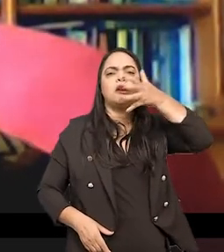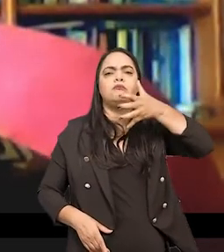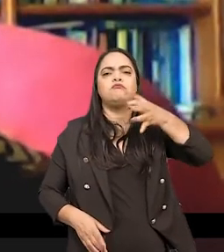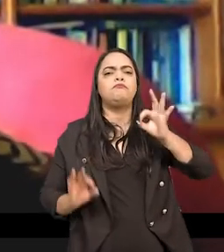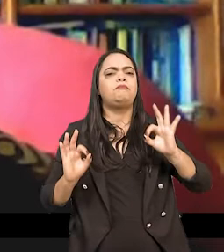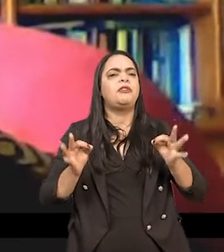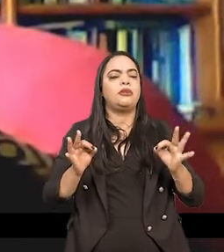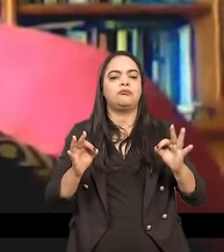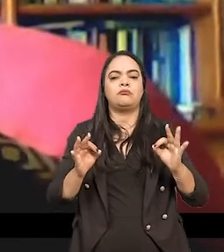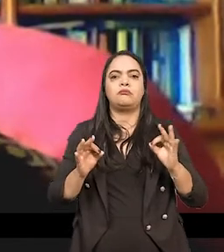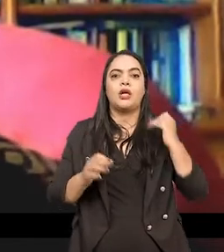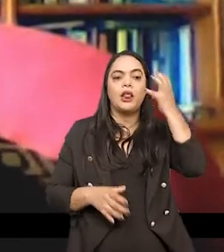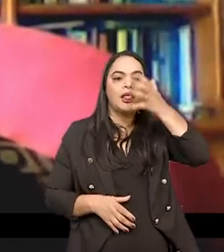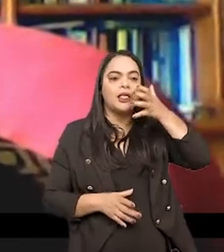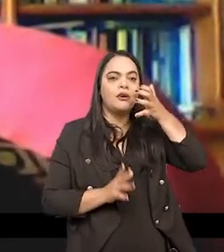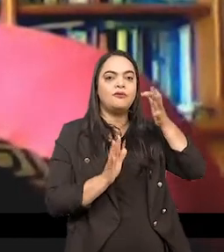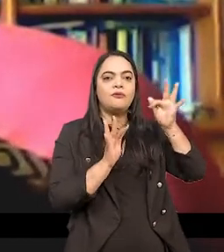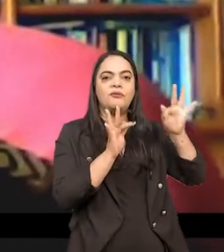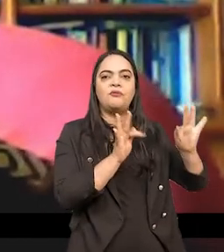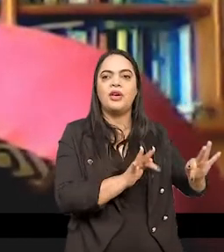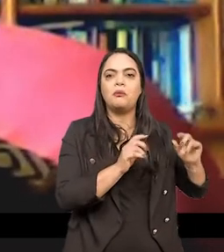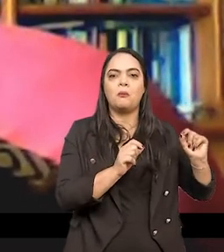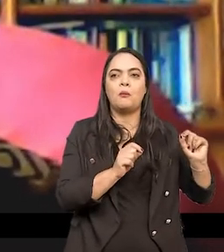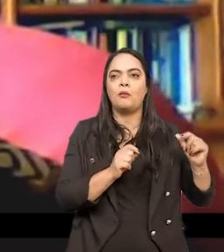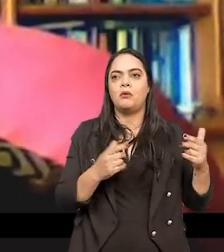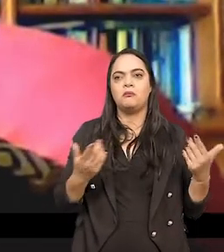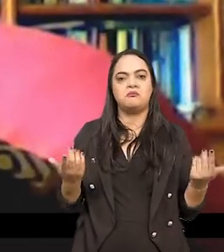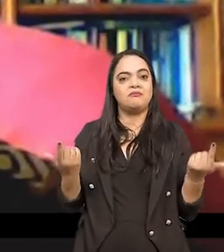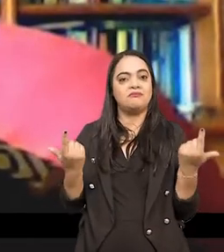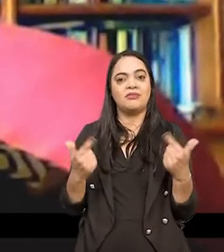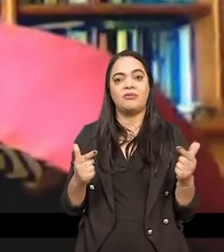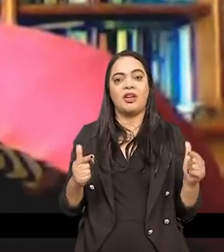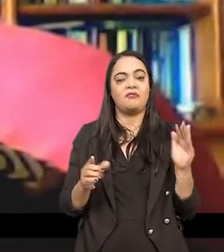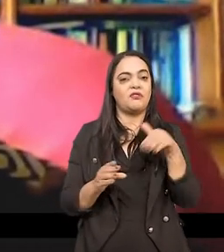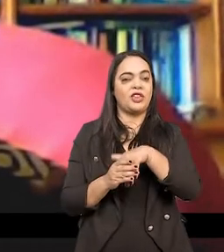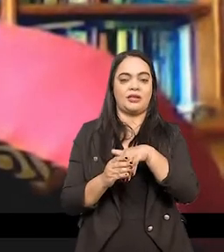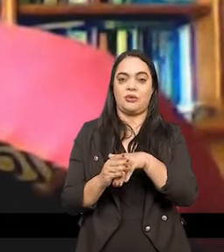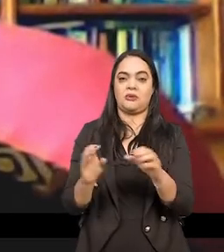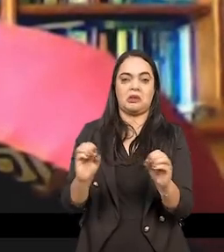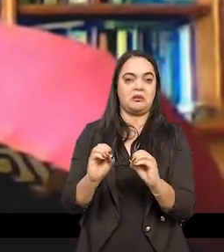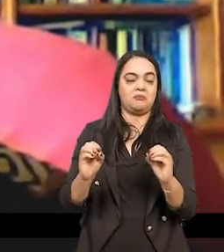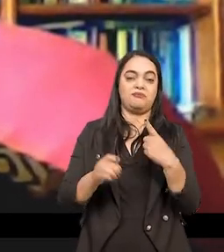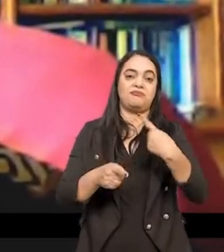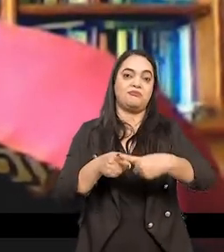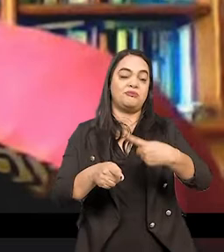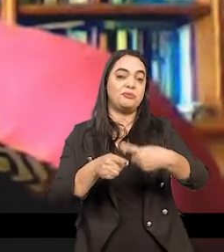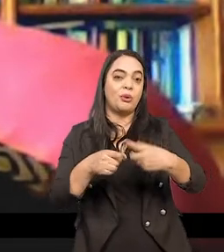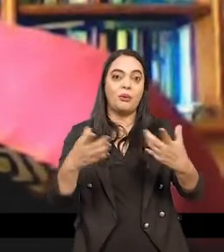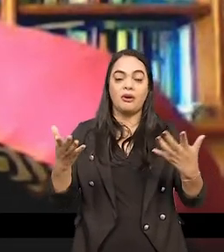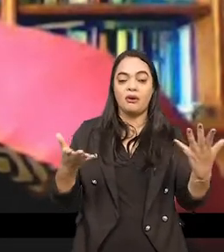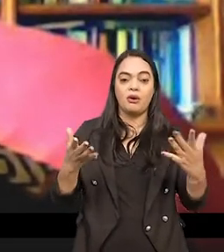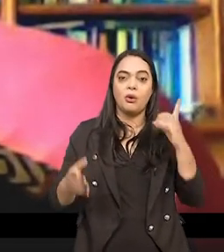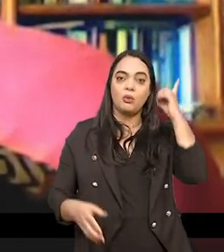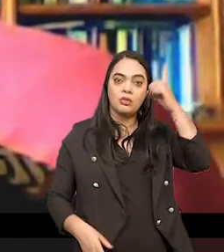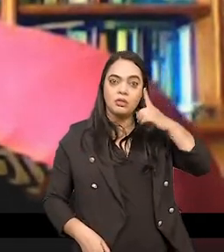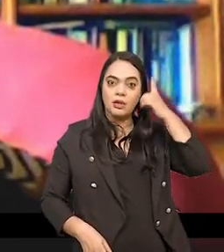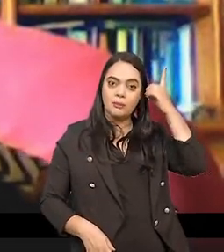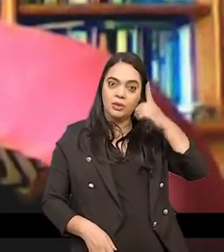ele termina o discurso, nem vai à votação a proposta dele, porque um deputado